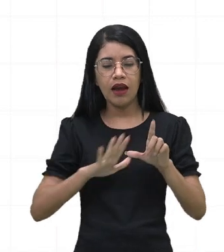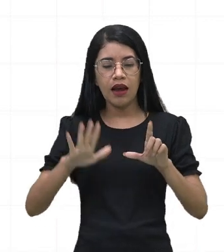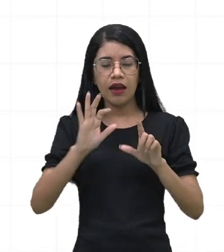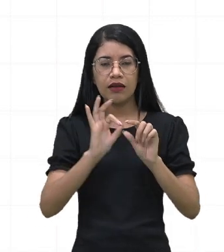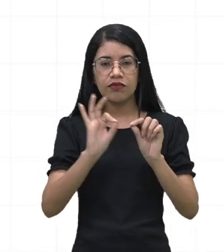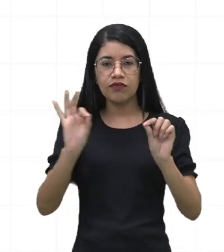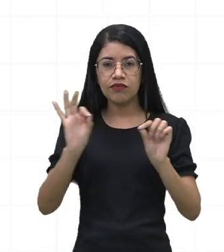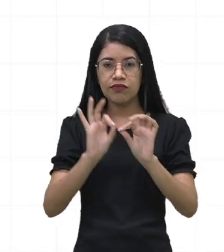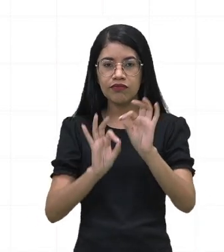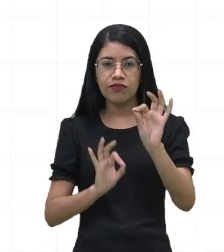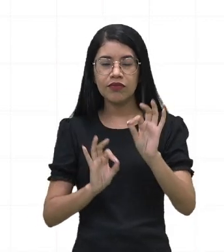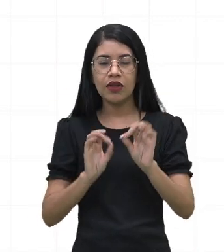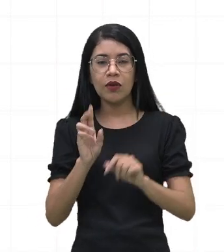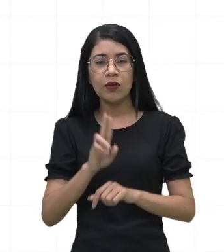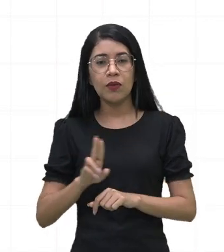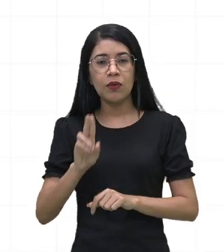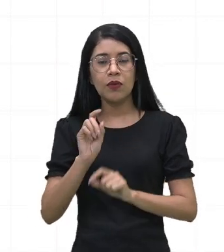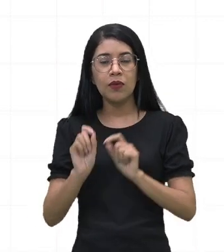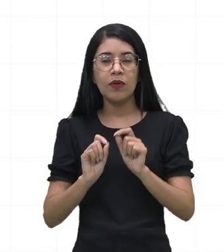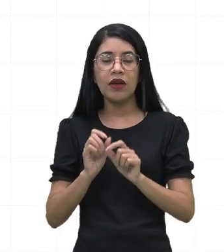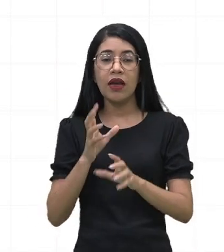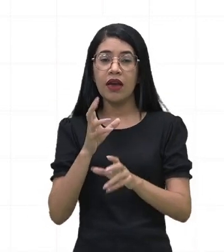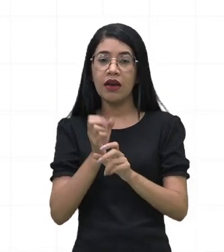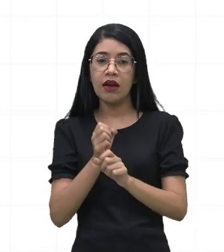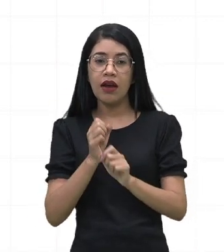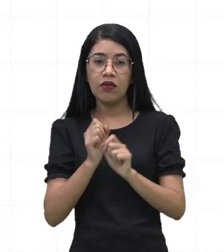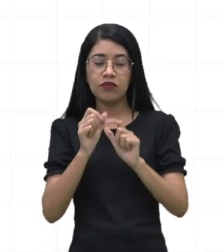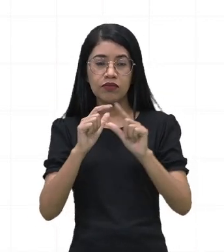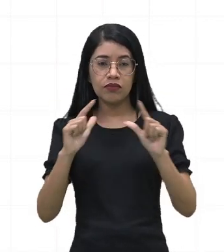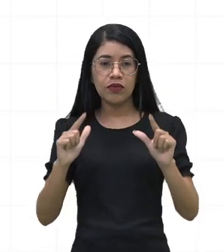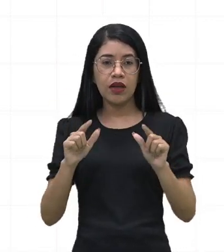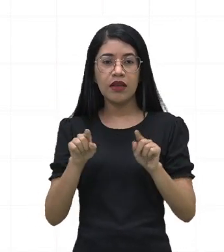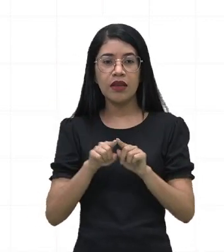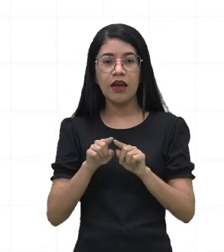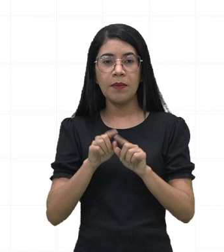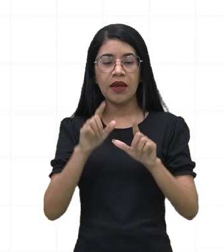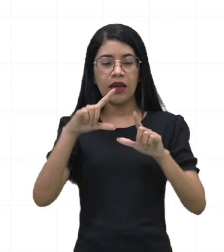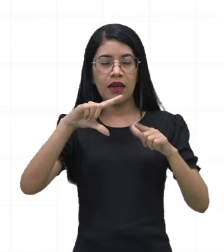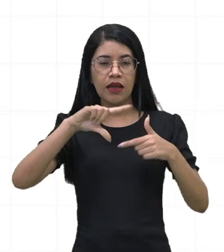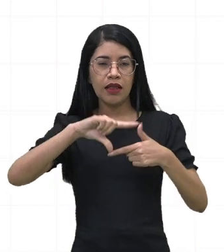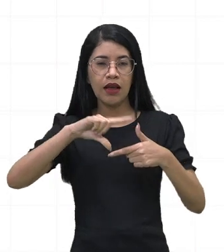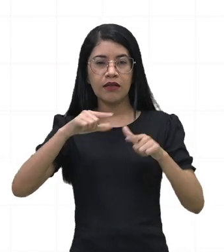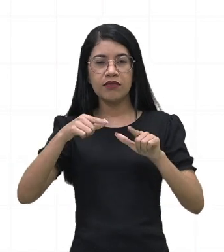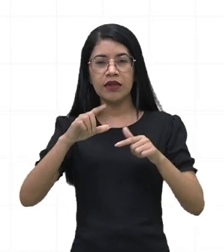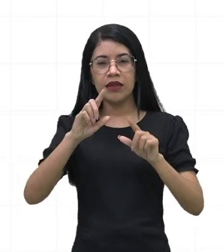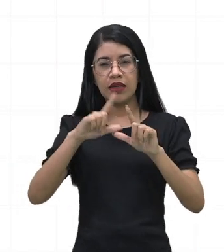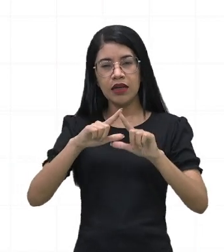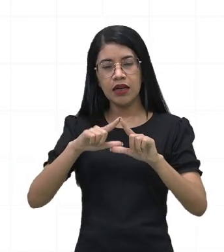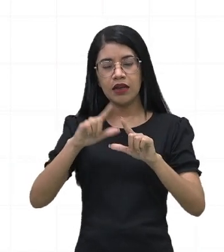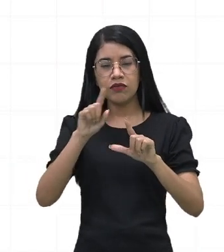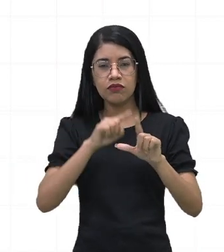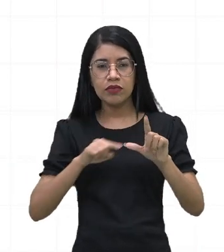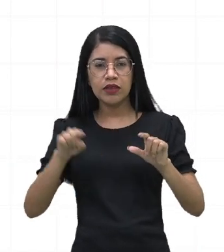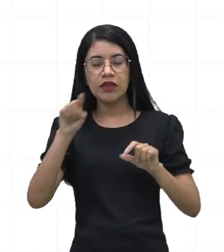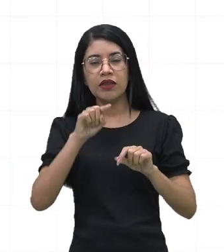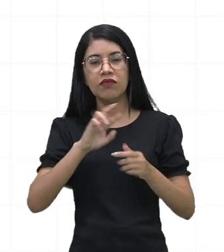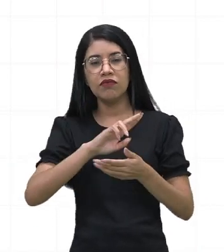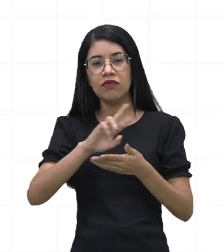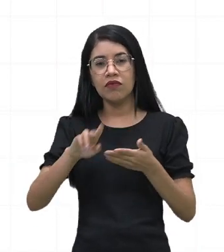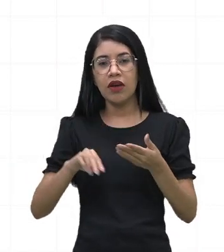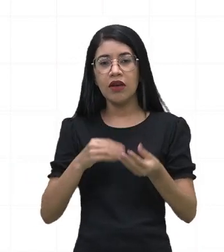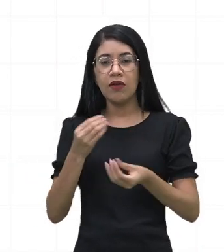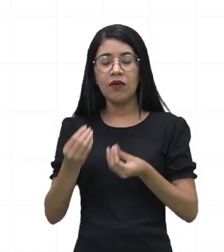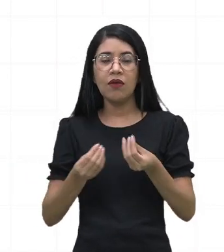figuras geométricas, utilizando expressões de cálculos de área, quadriláteros, triângulos e círculos, em situações